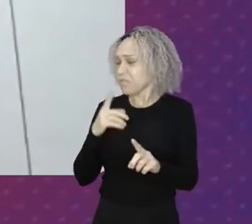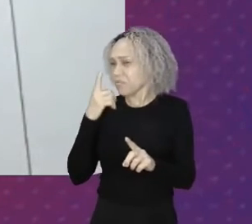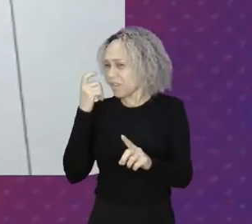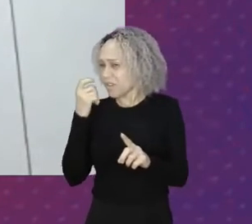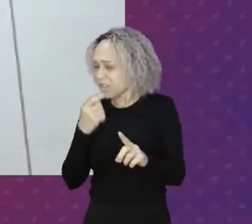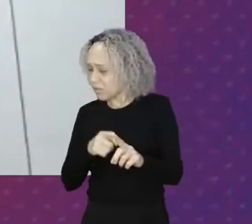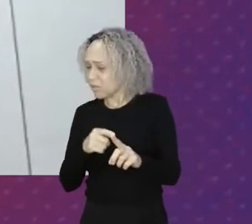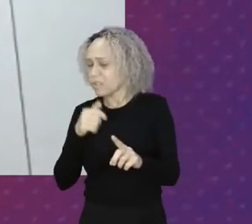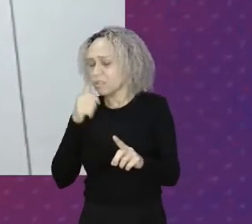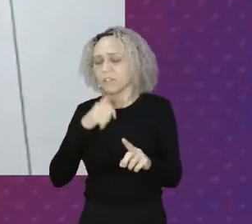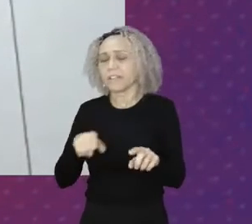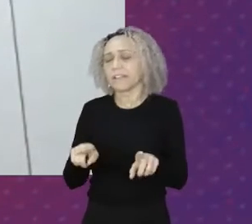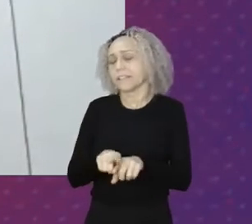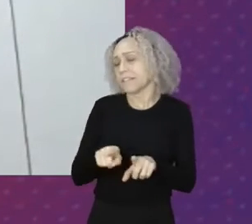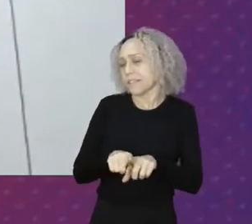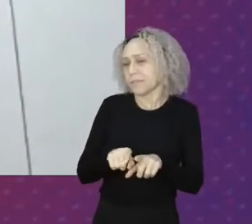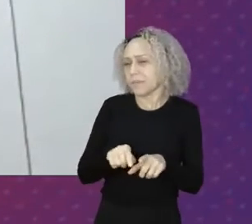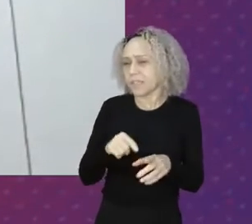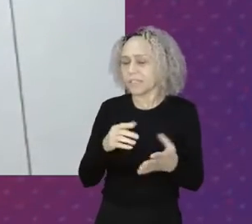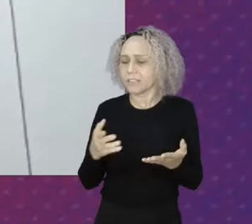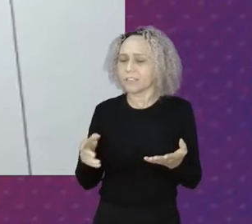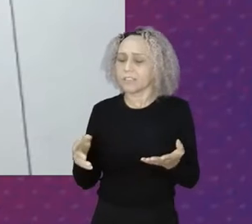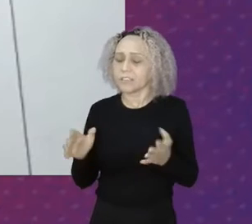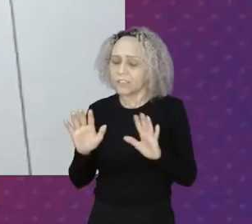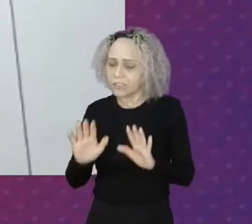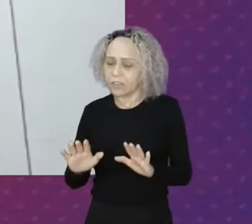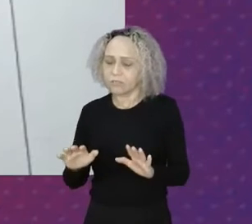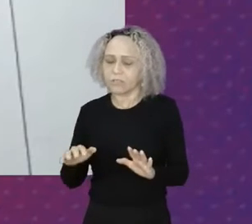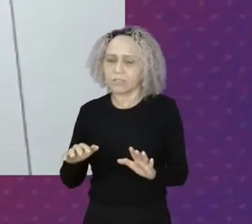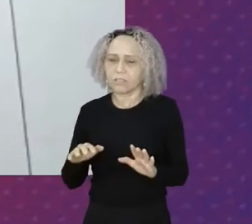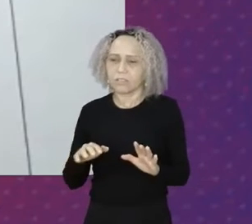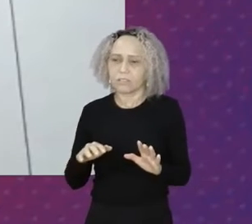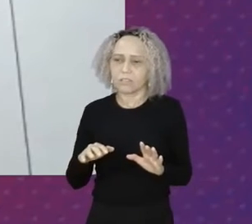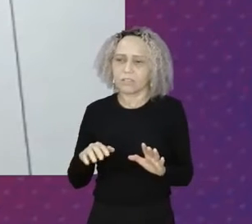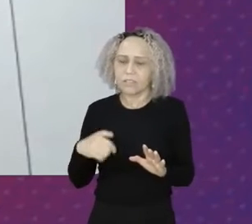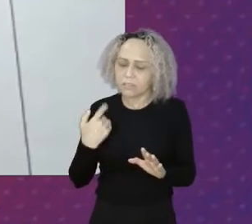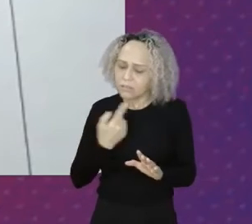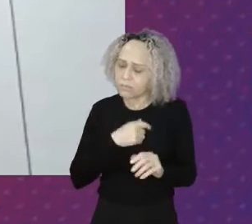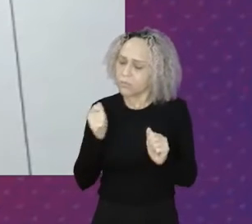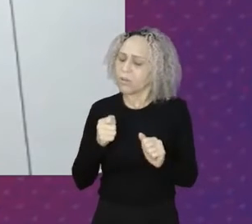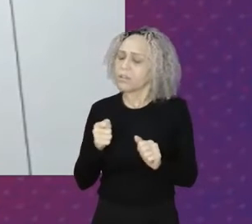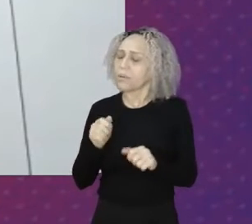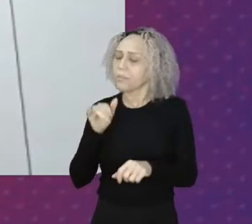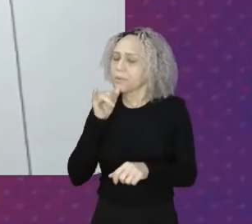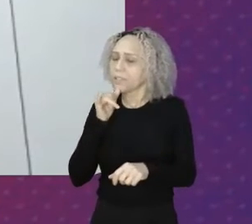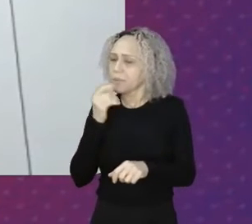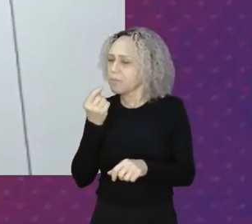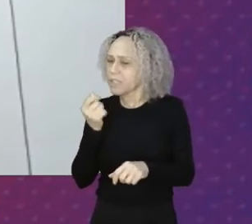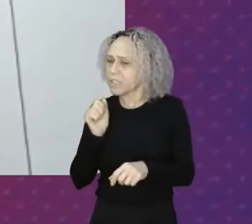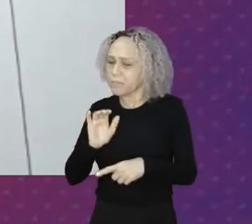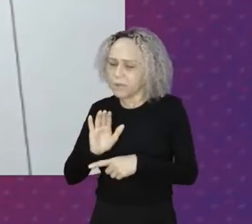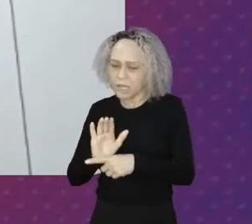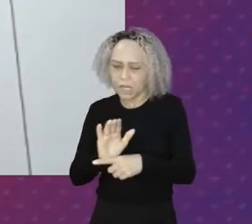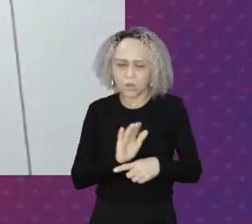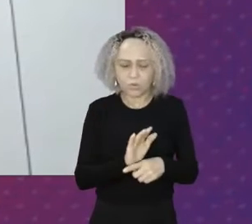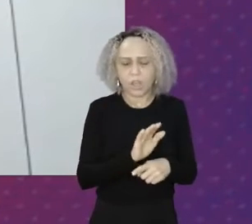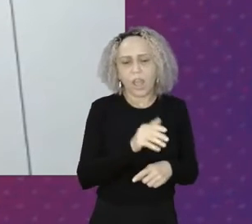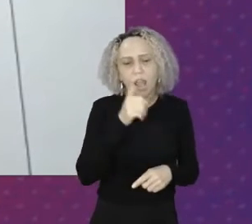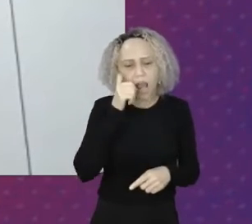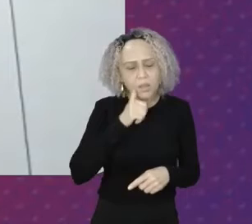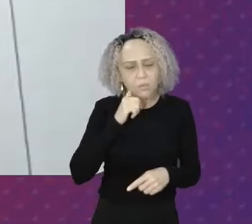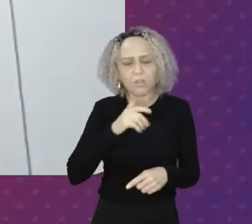promovendo mais autonomia econômica e financeira para as mulheres, e promovendo a participação das mulheres em todos os